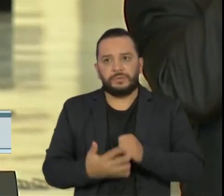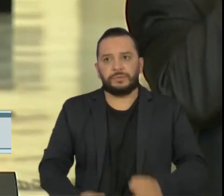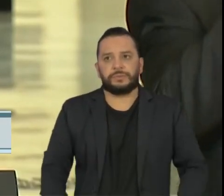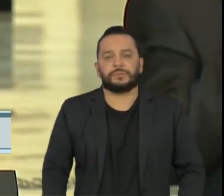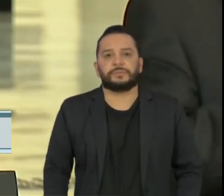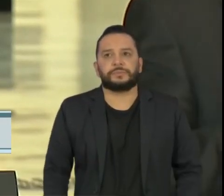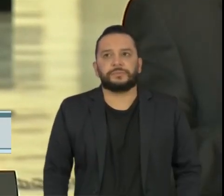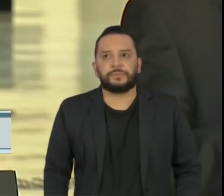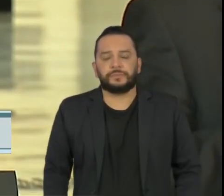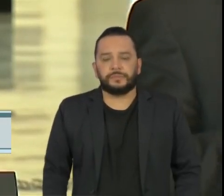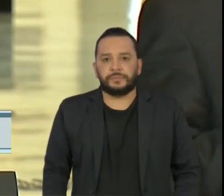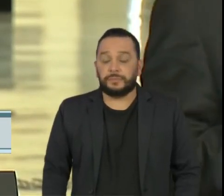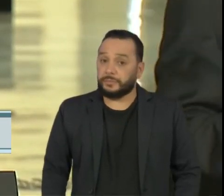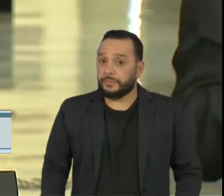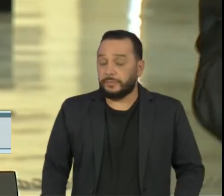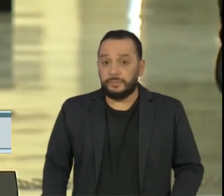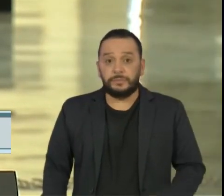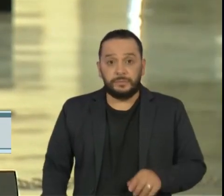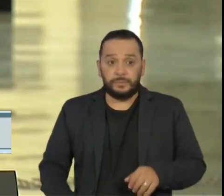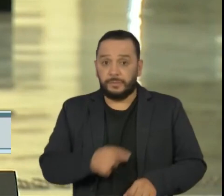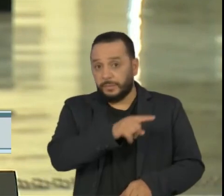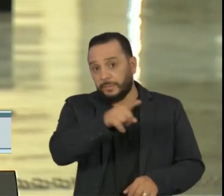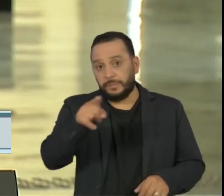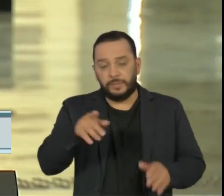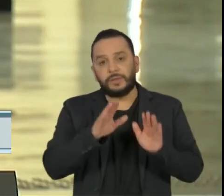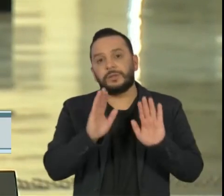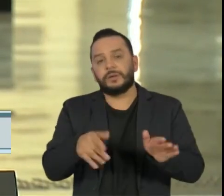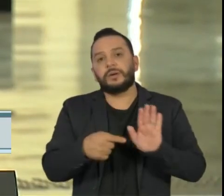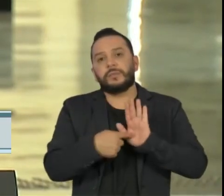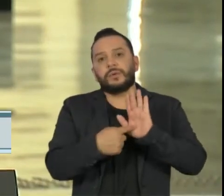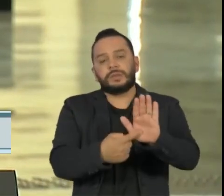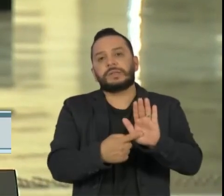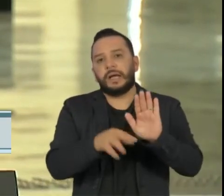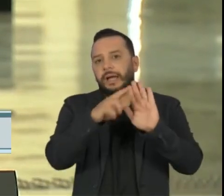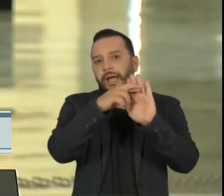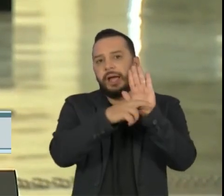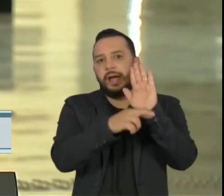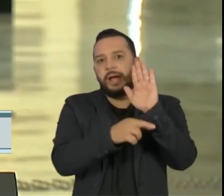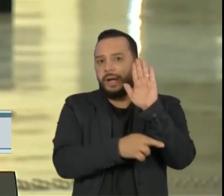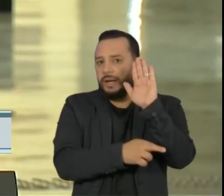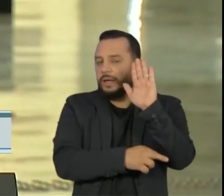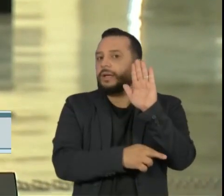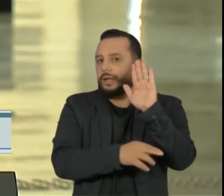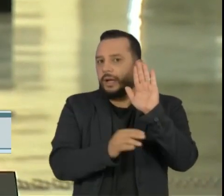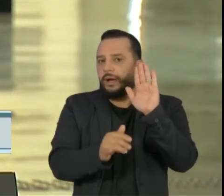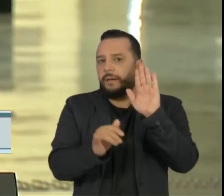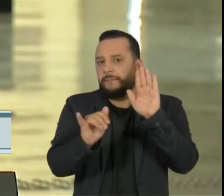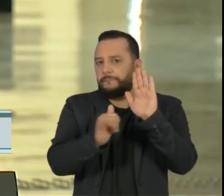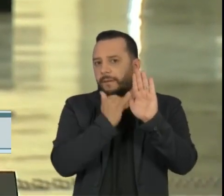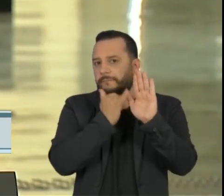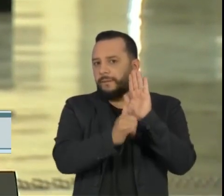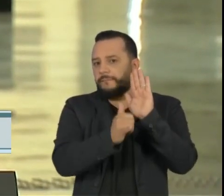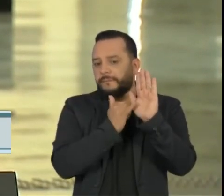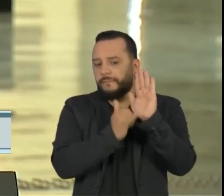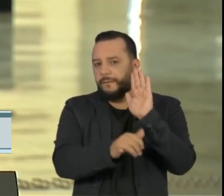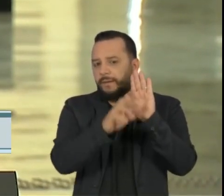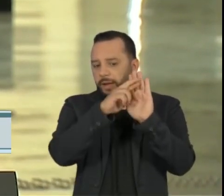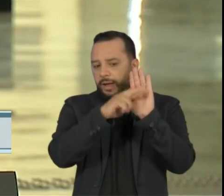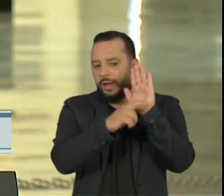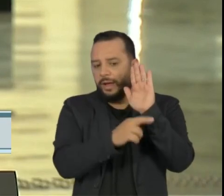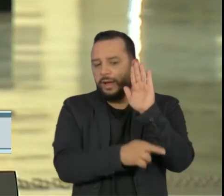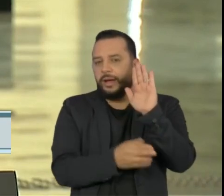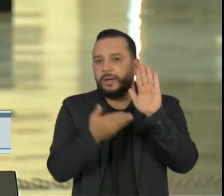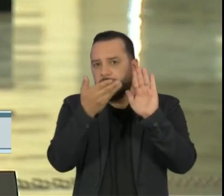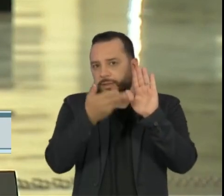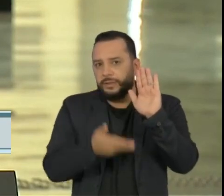E eles apresentaram um aprimoramento do protocolo que incluía uma solicitação